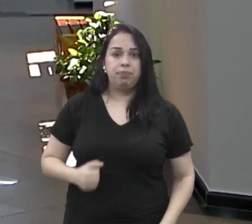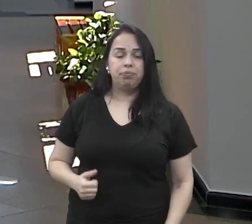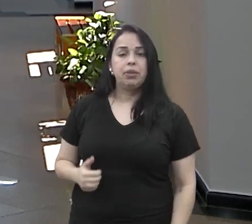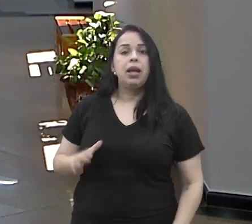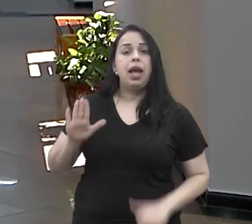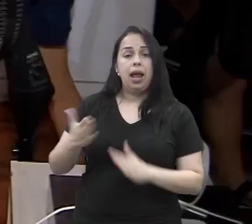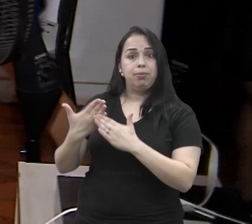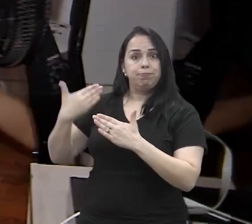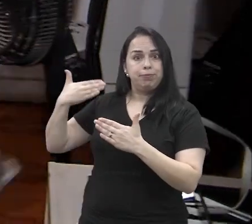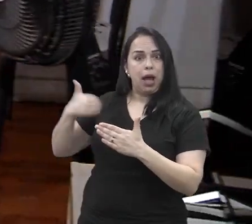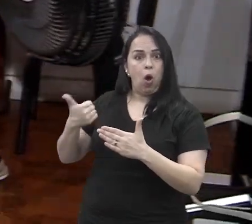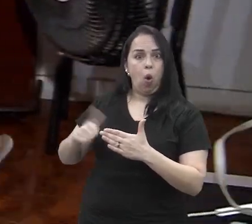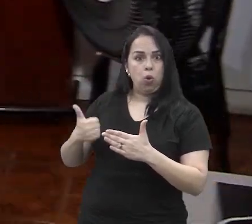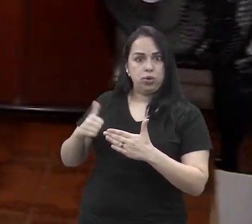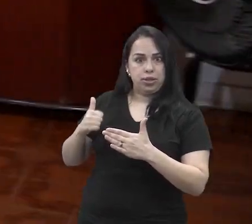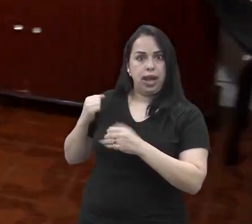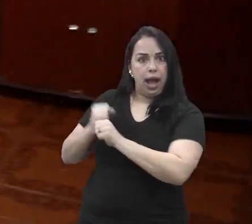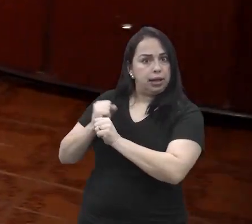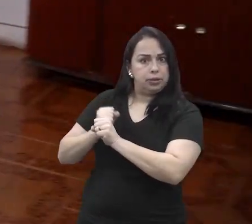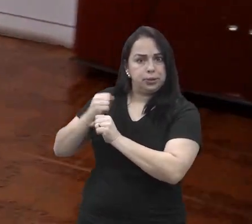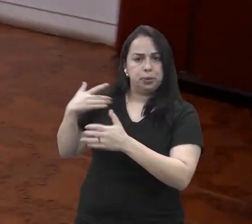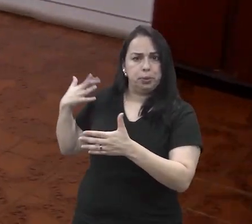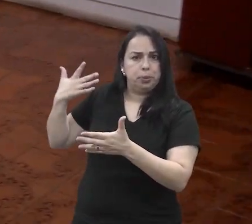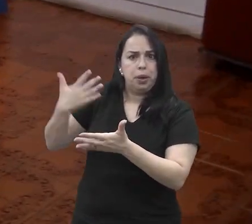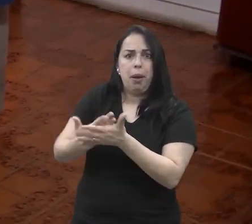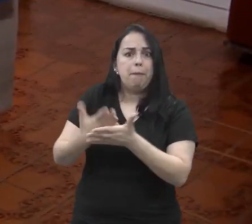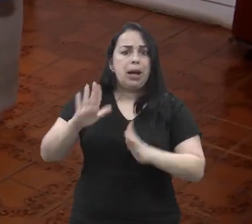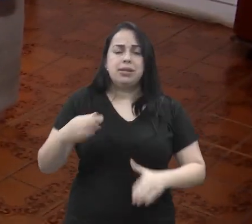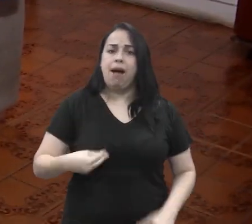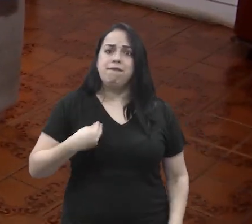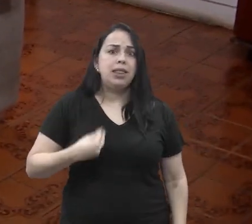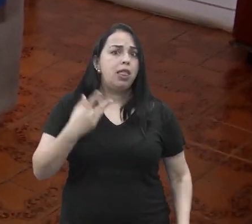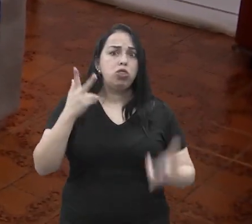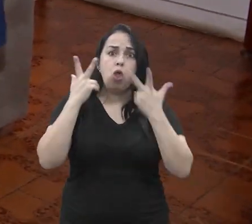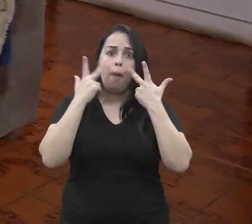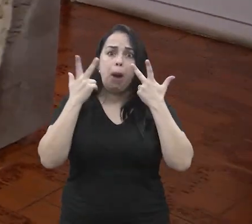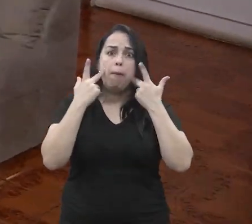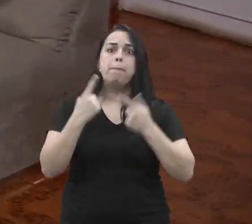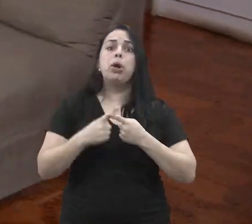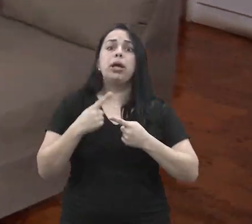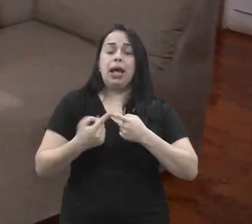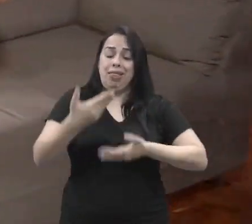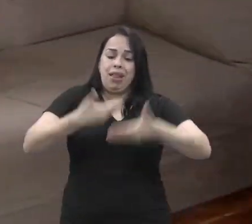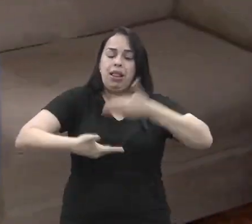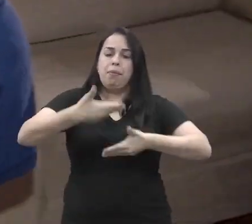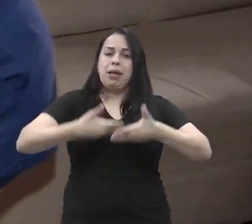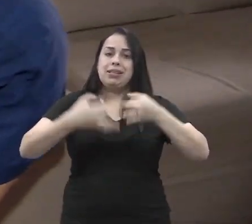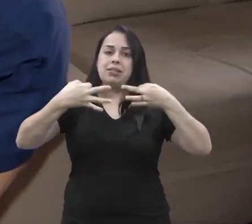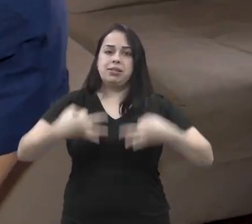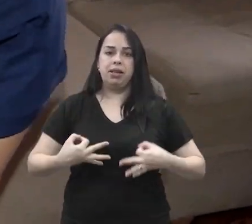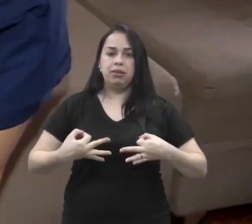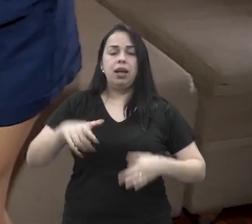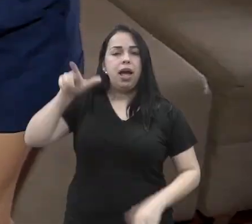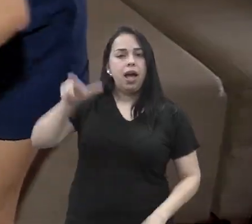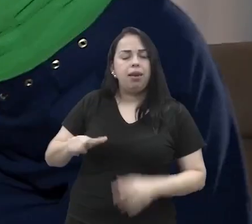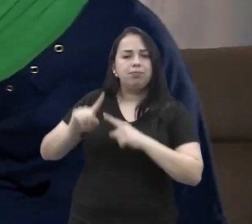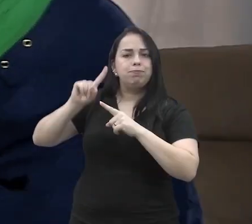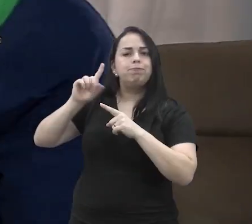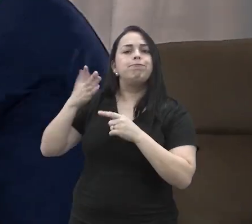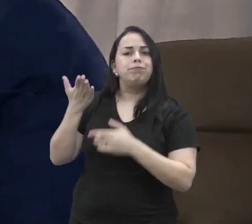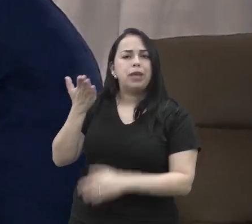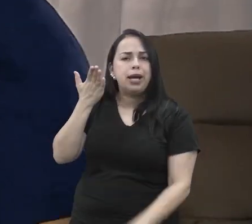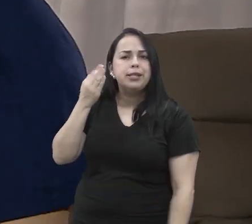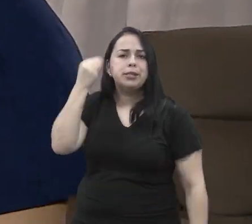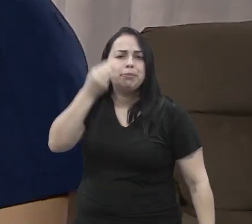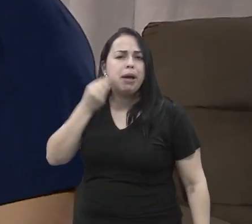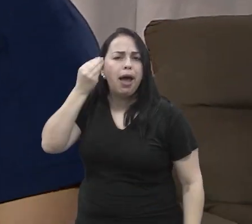tratamento adequado. 11 anos depois do diagnóstico, a Renata vive uma vida normal graças ao tratamento. E com